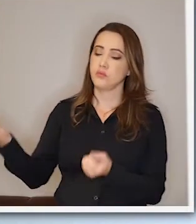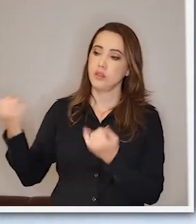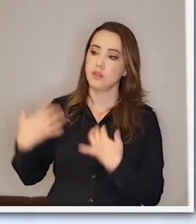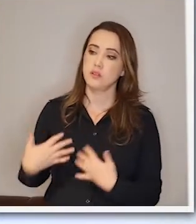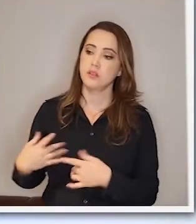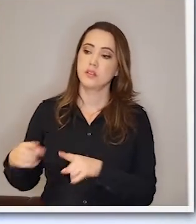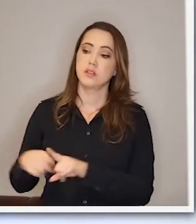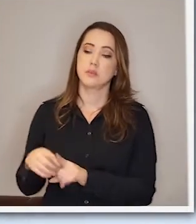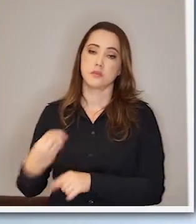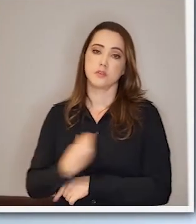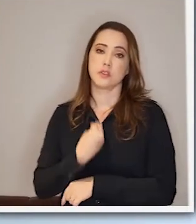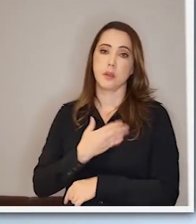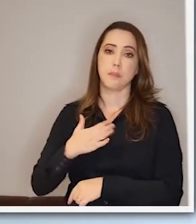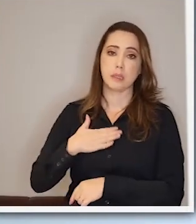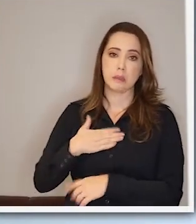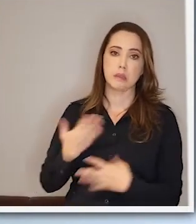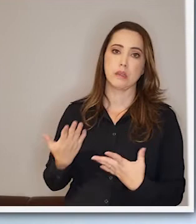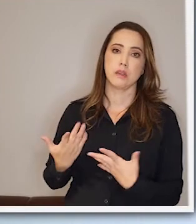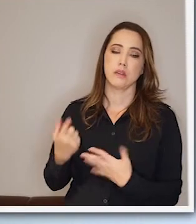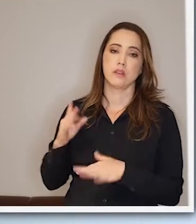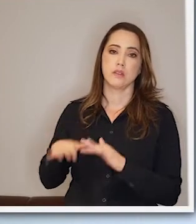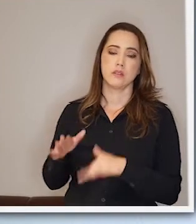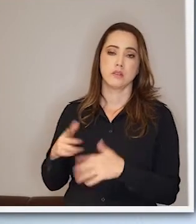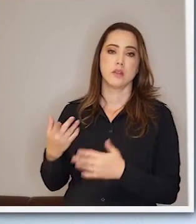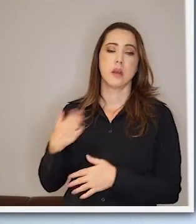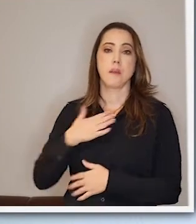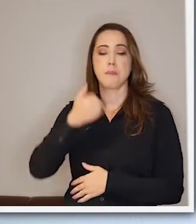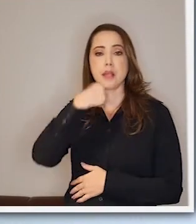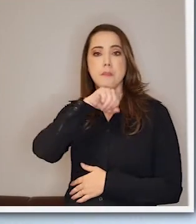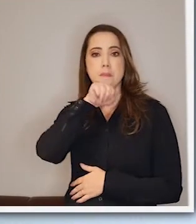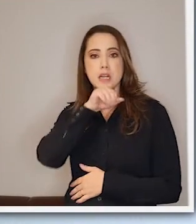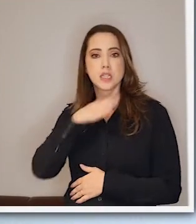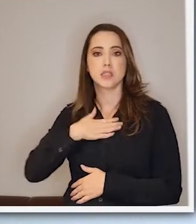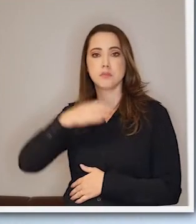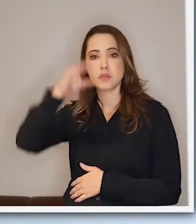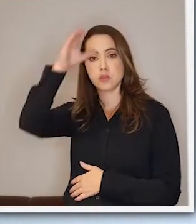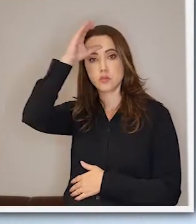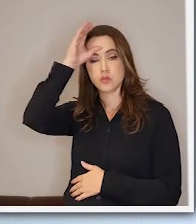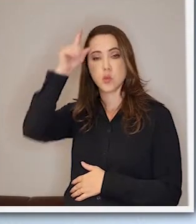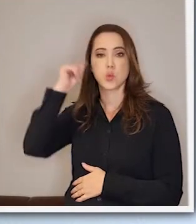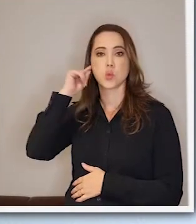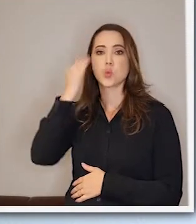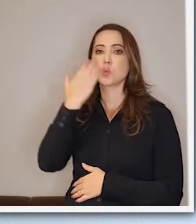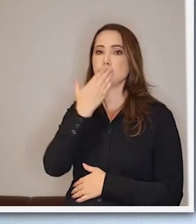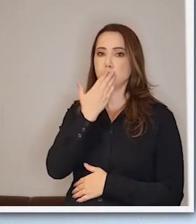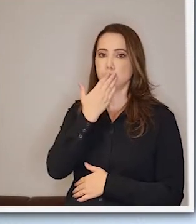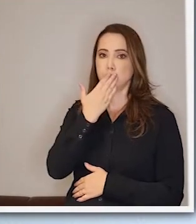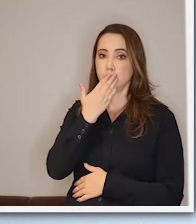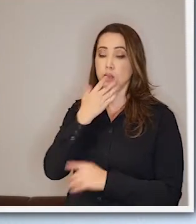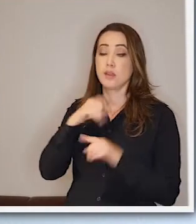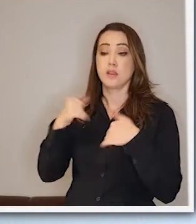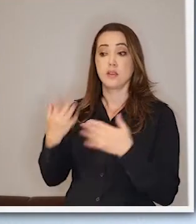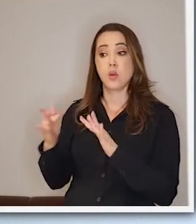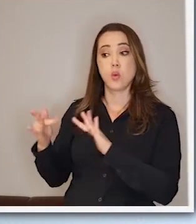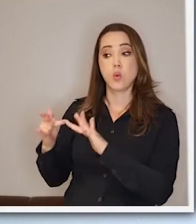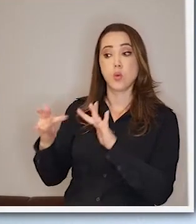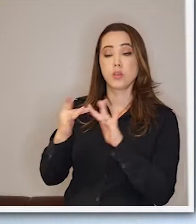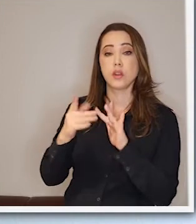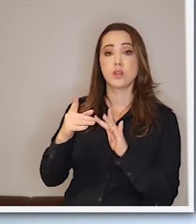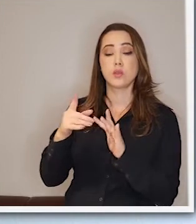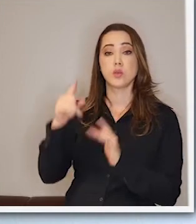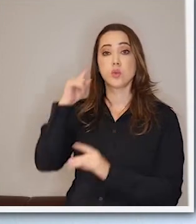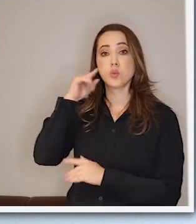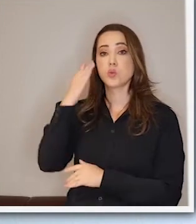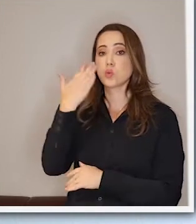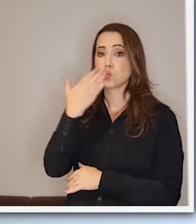sabe, Fabiano, você está falando aqui, uma experiência de vida minha que vai contar. A minha mãe, meu tio, era surdo e